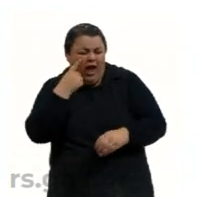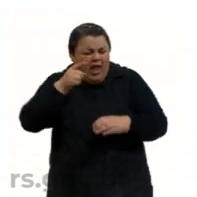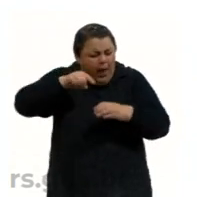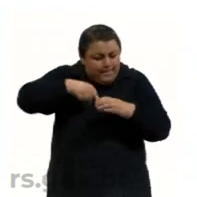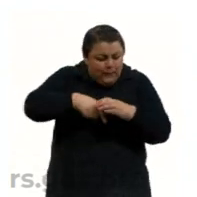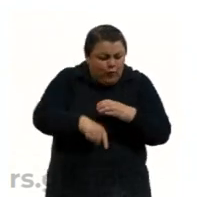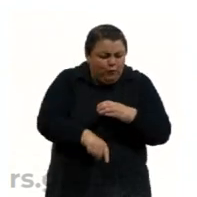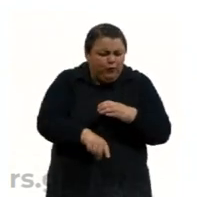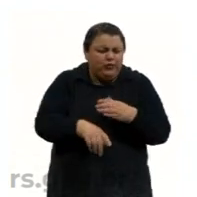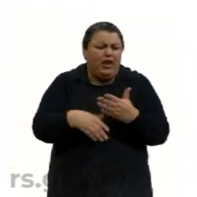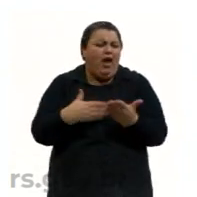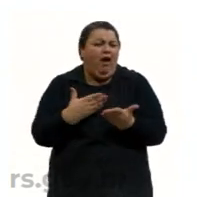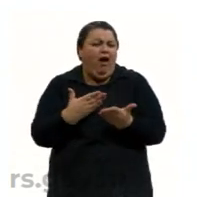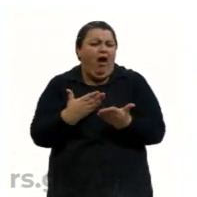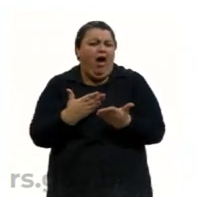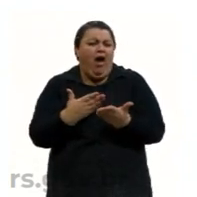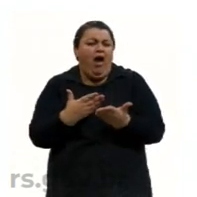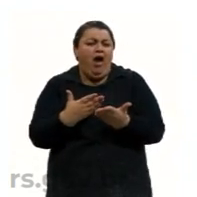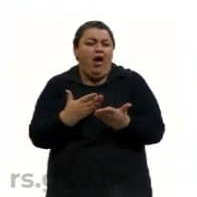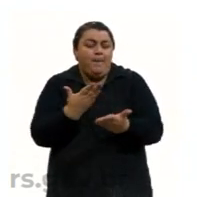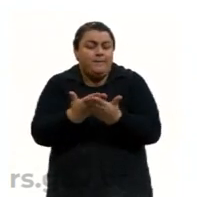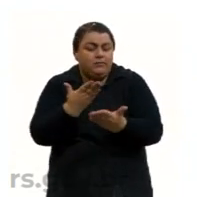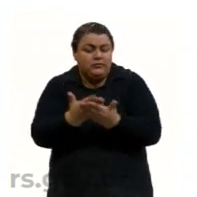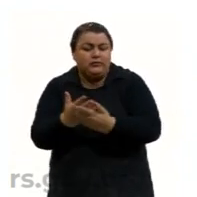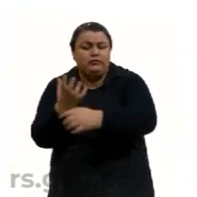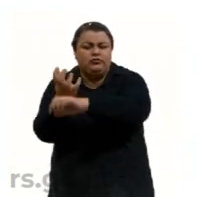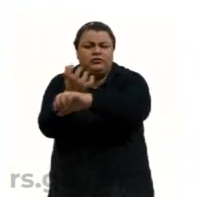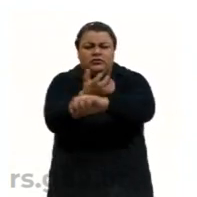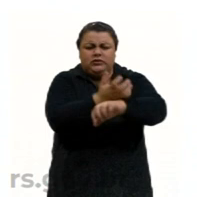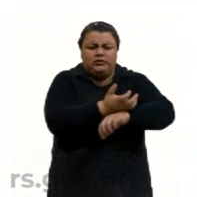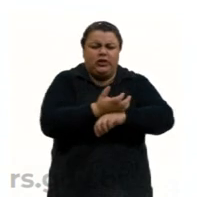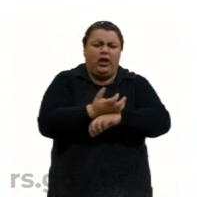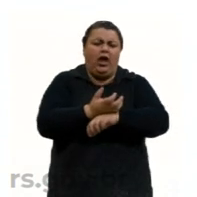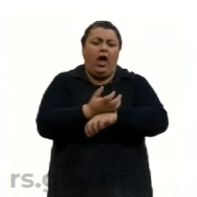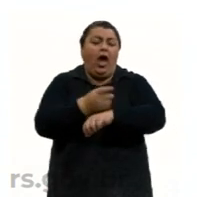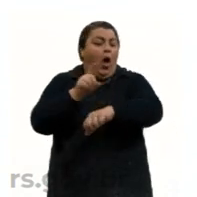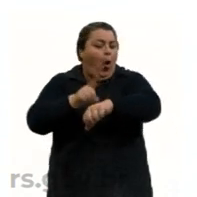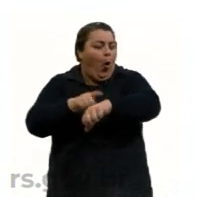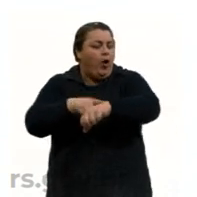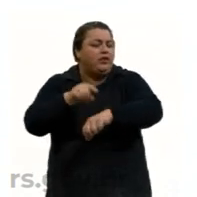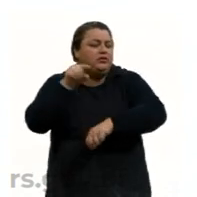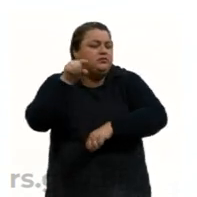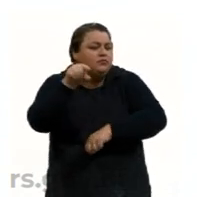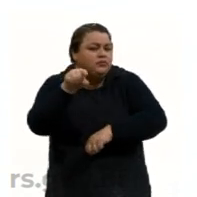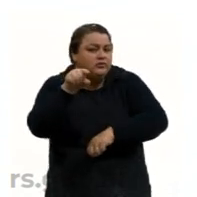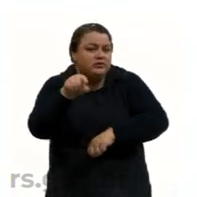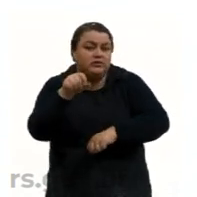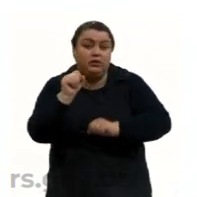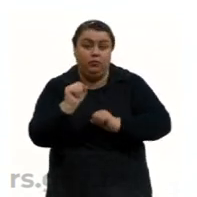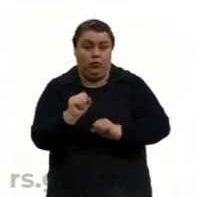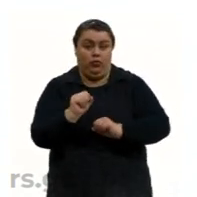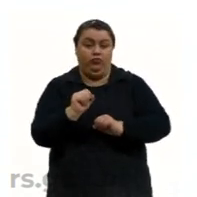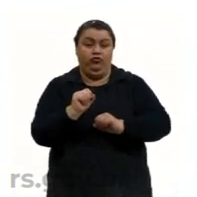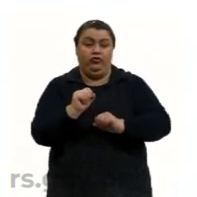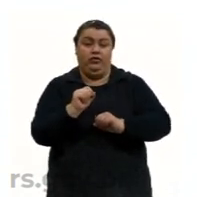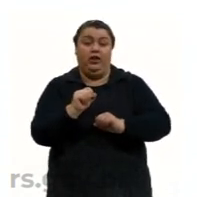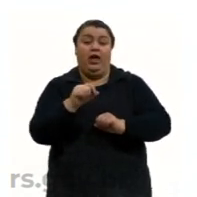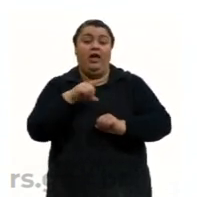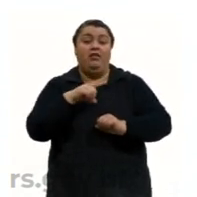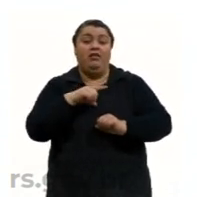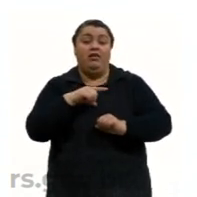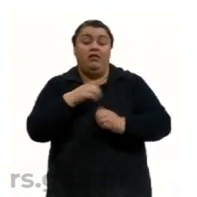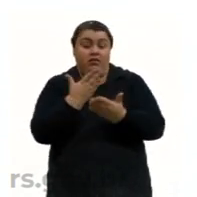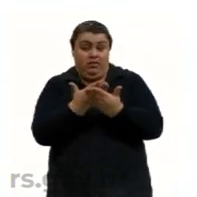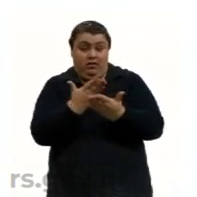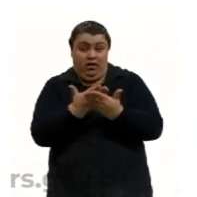aprofundar as os componentes curriculares no momento que você quiser essas aulas passaram aqui na grade da TV